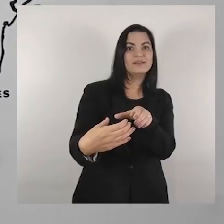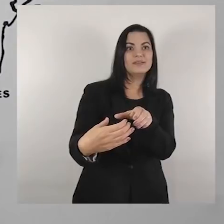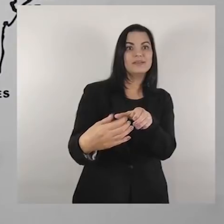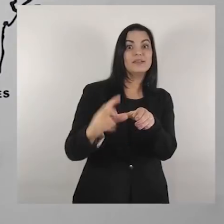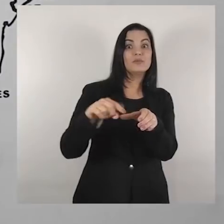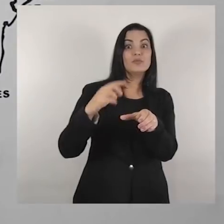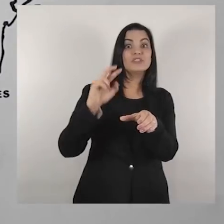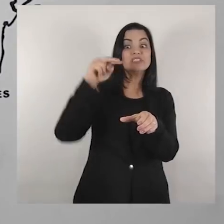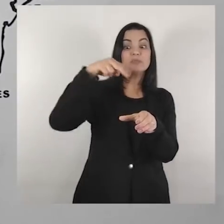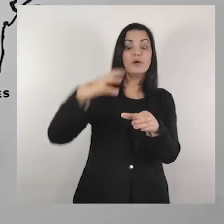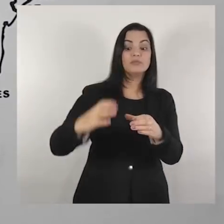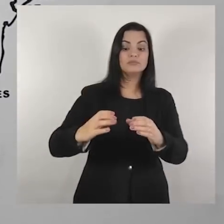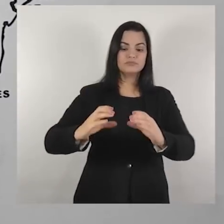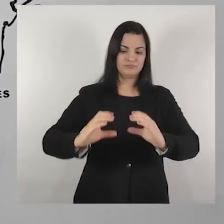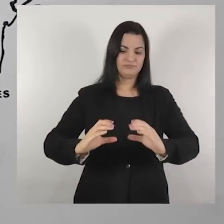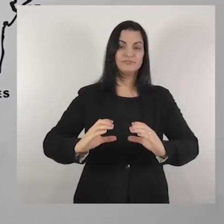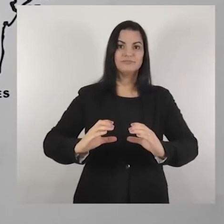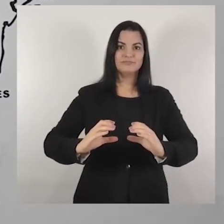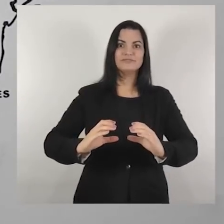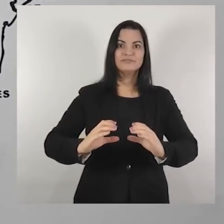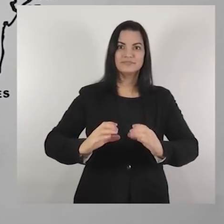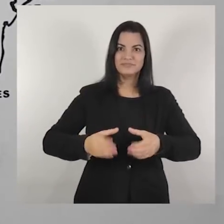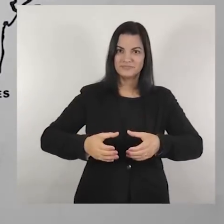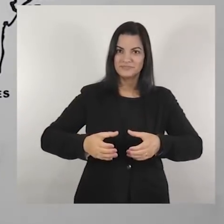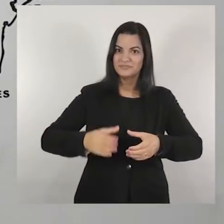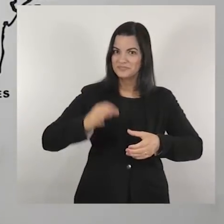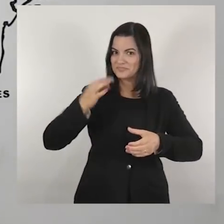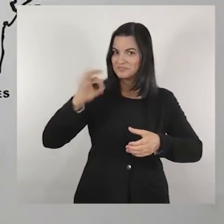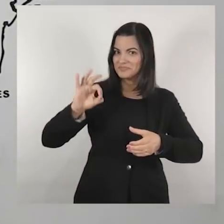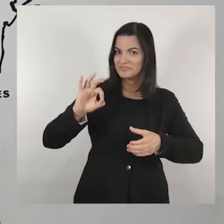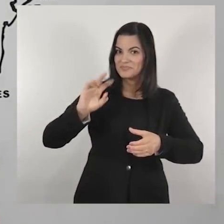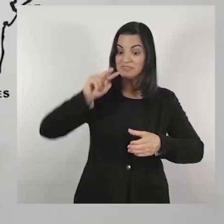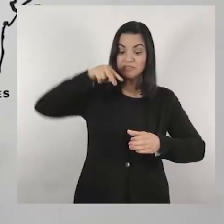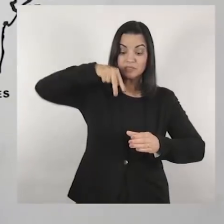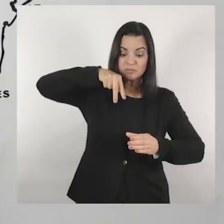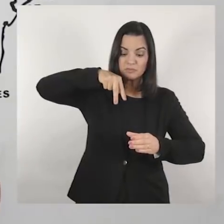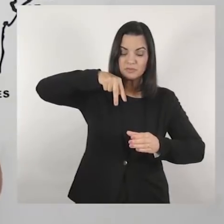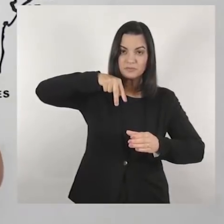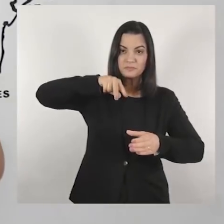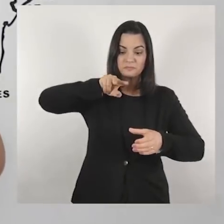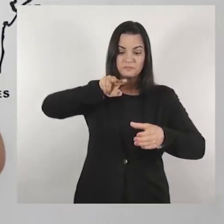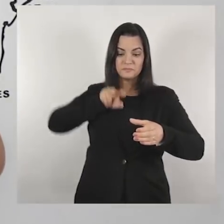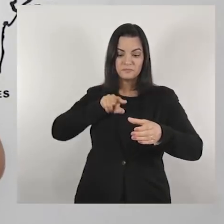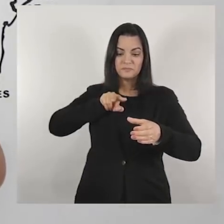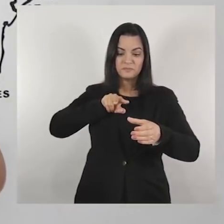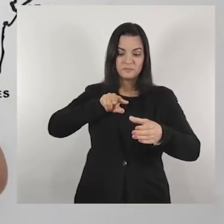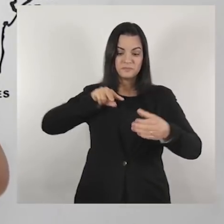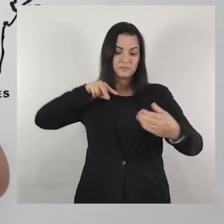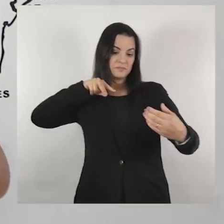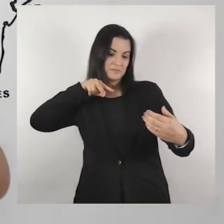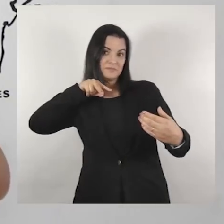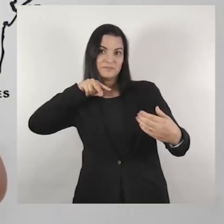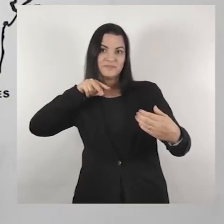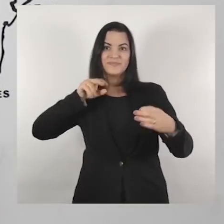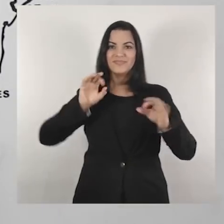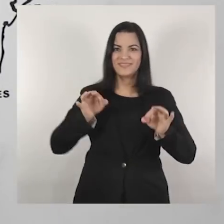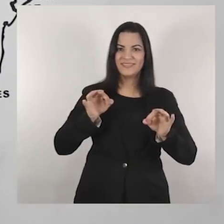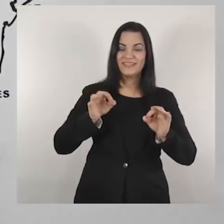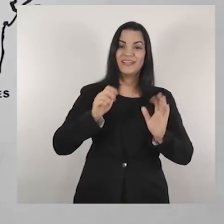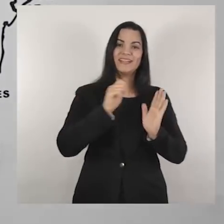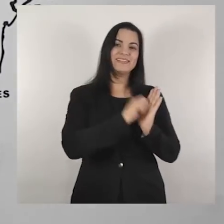de lado, e depois você vai dar um jeitinho de, olhar ele de cima